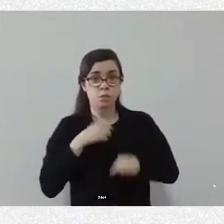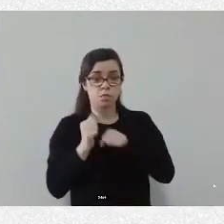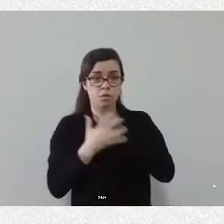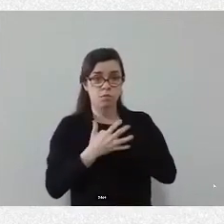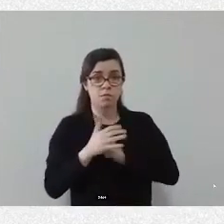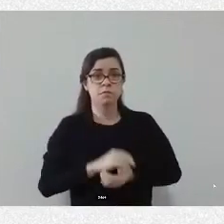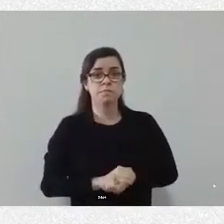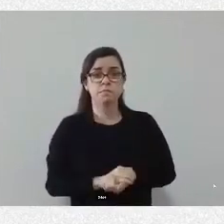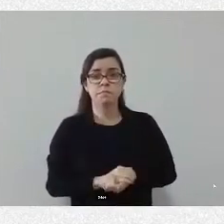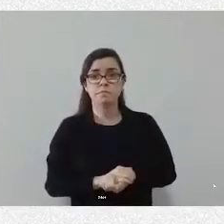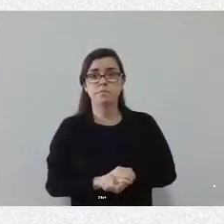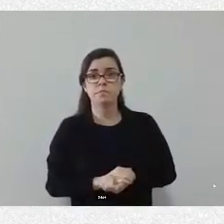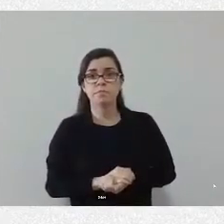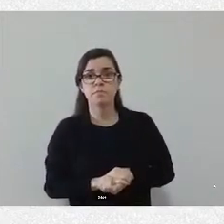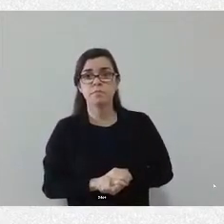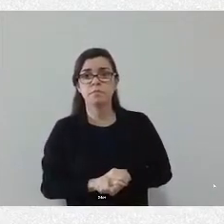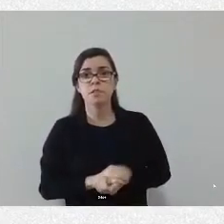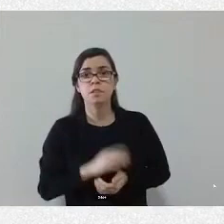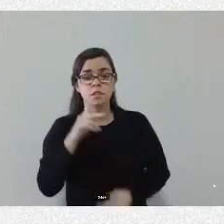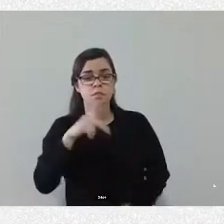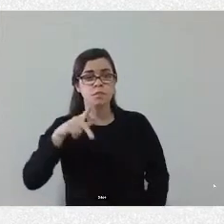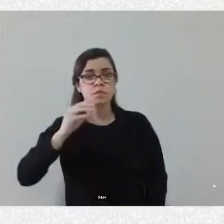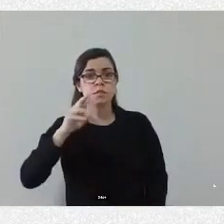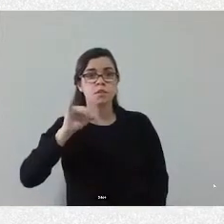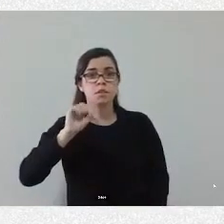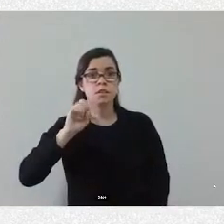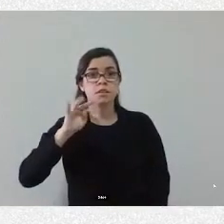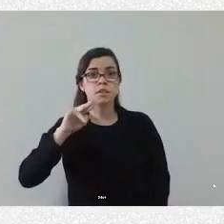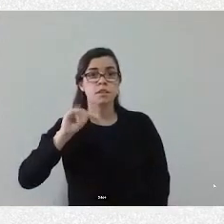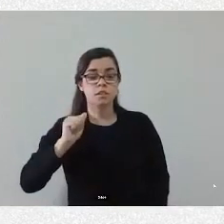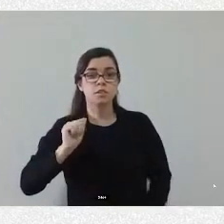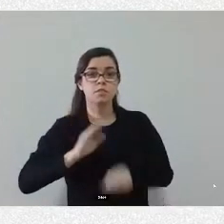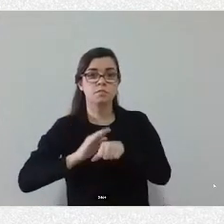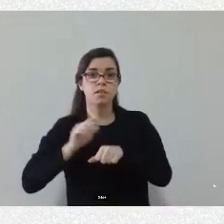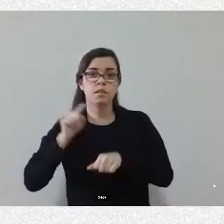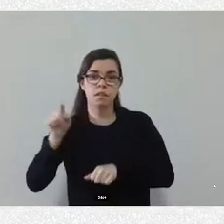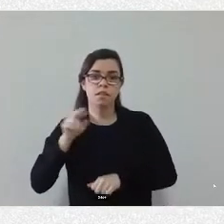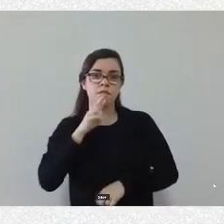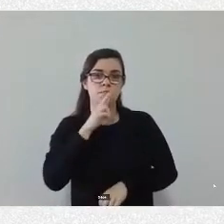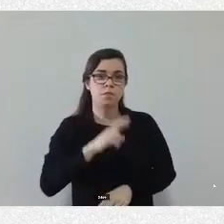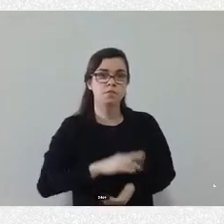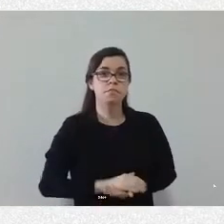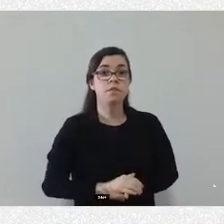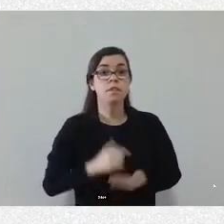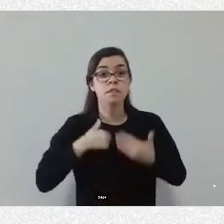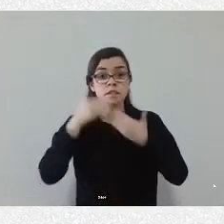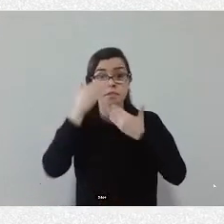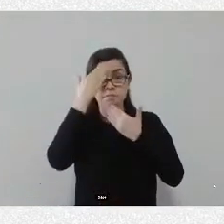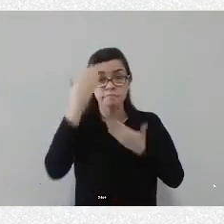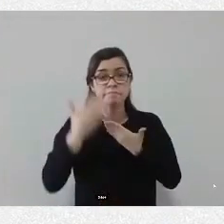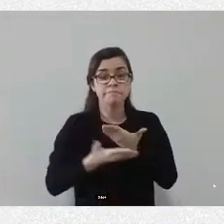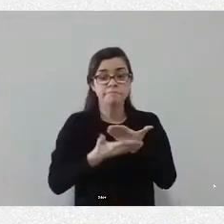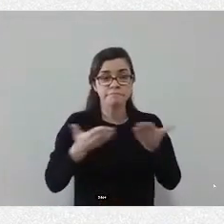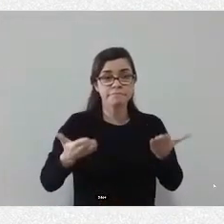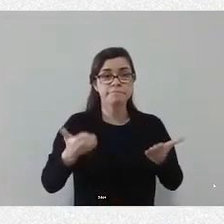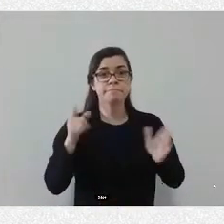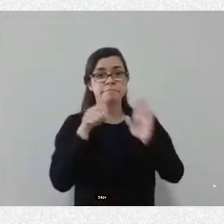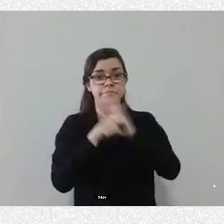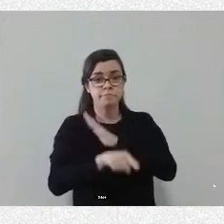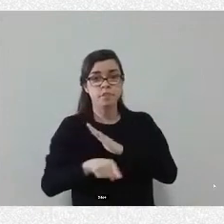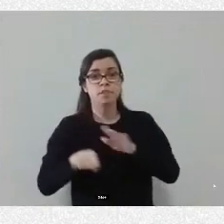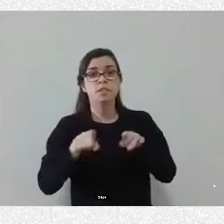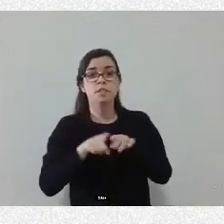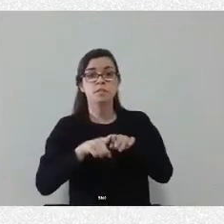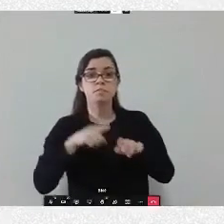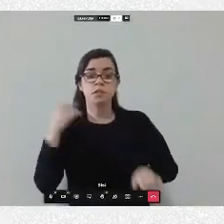A professora Cristina gostaria de responder. Eu agradeço pela pergunta. O que é importante deixar